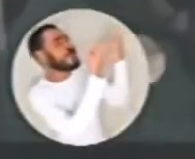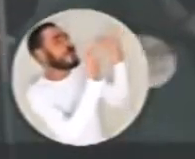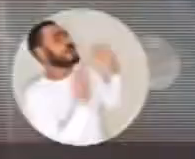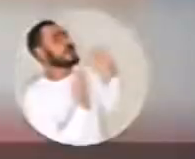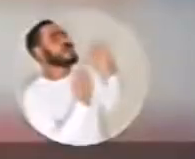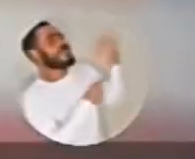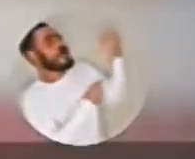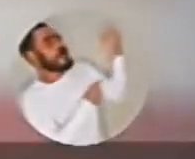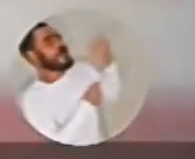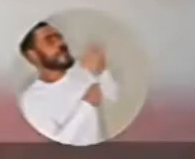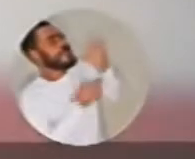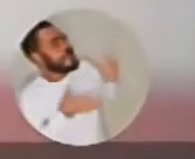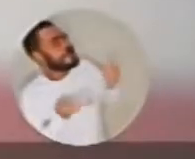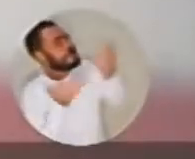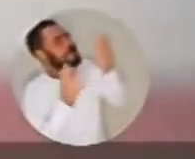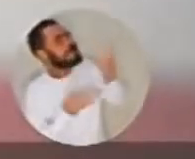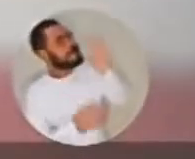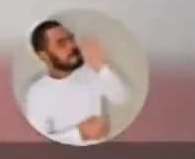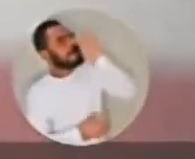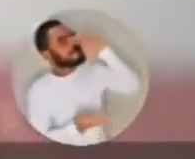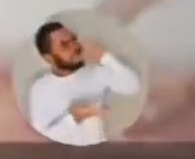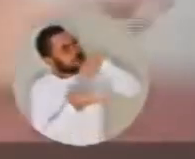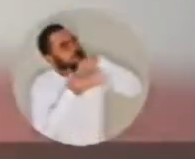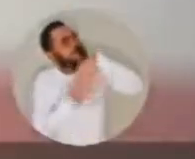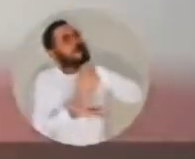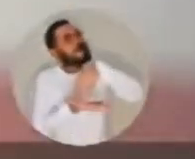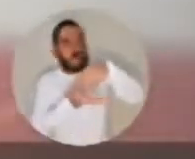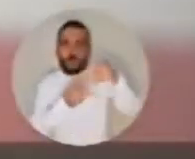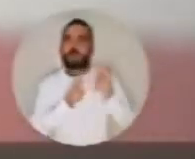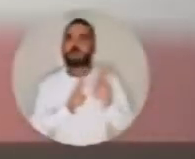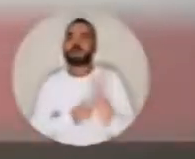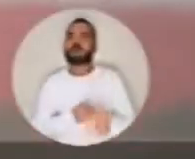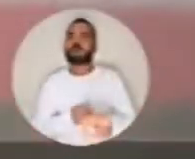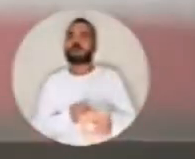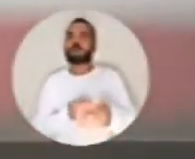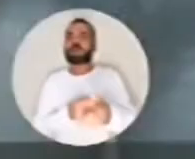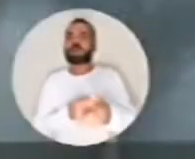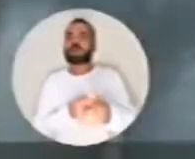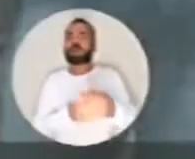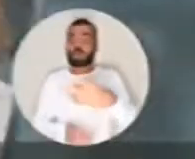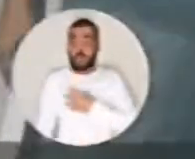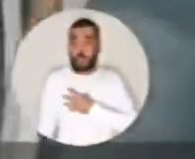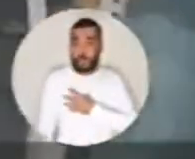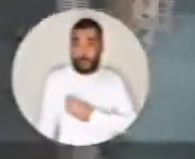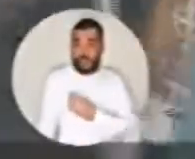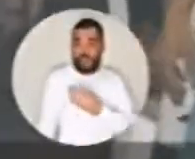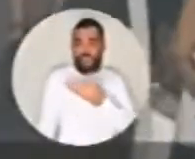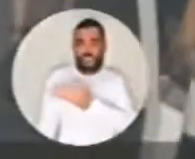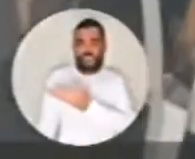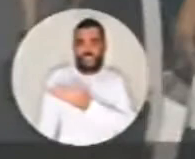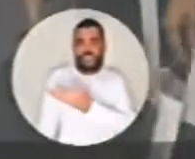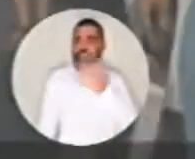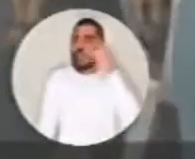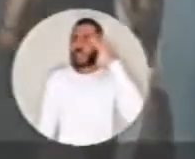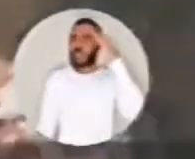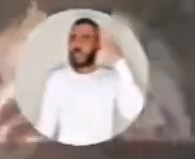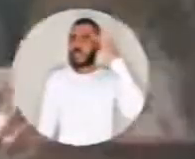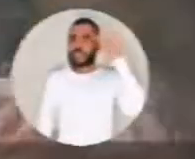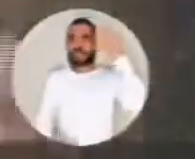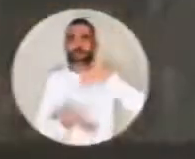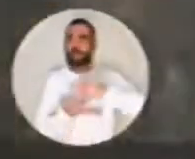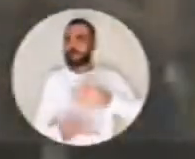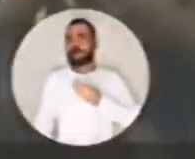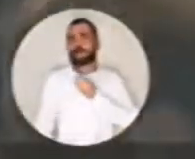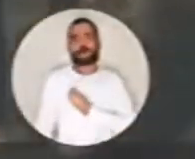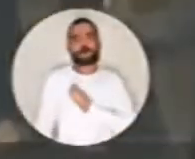dá essa força, ele me dá essa garra e diz: vai, menina, vai, e eu sigo. Minha filha é o produto que